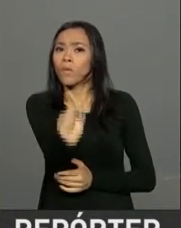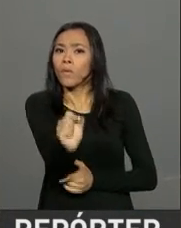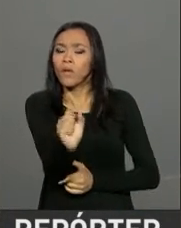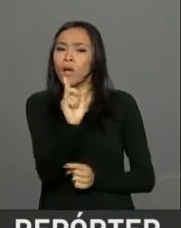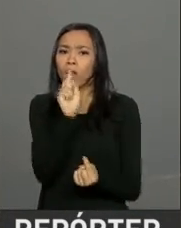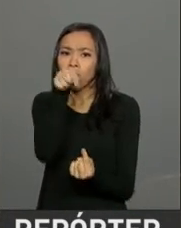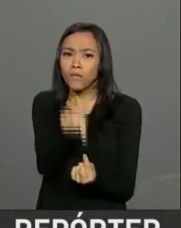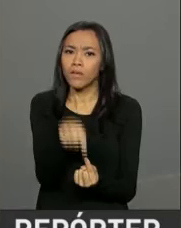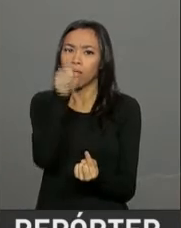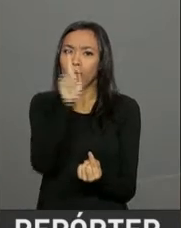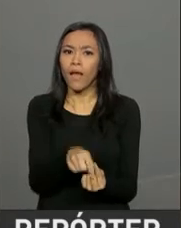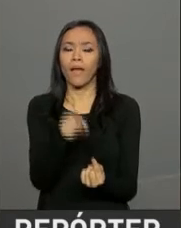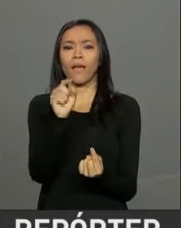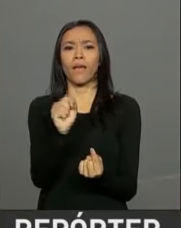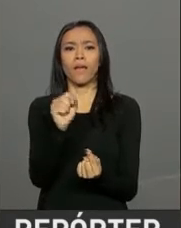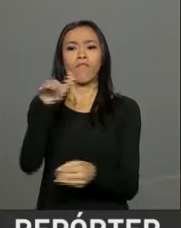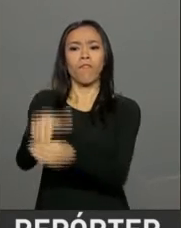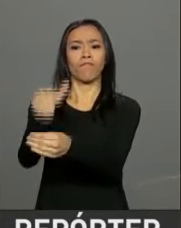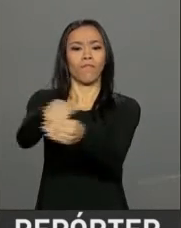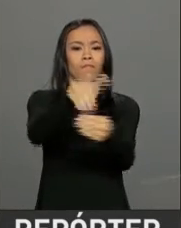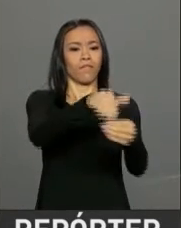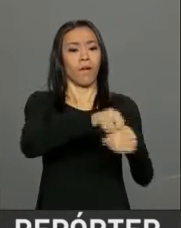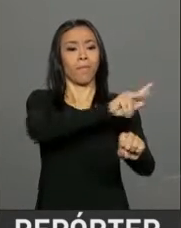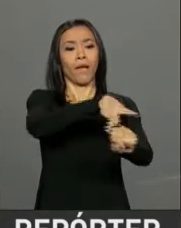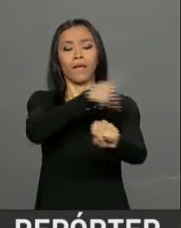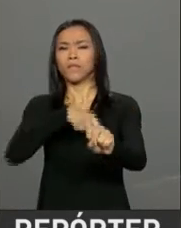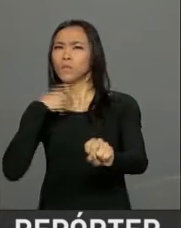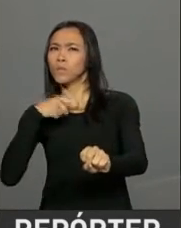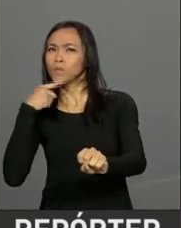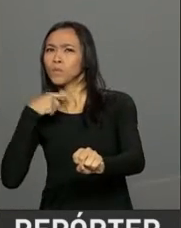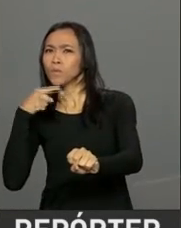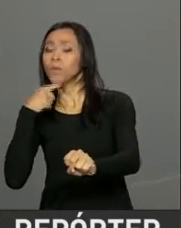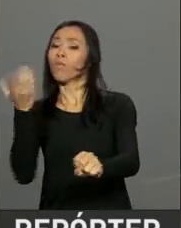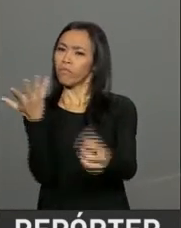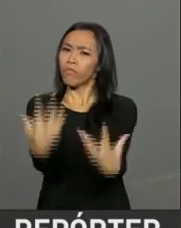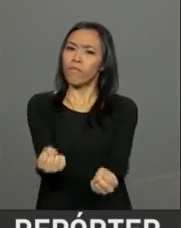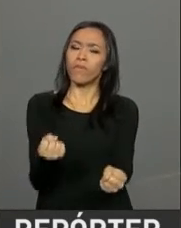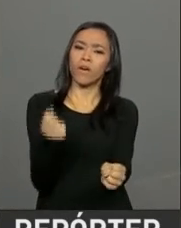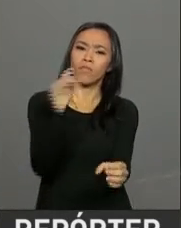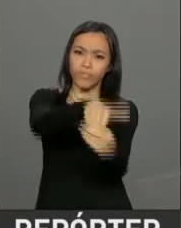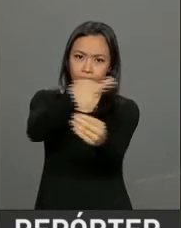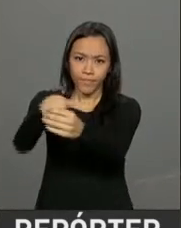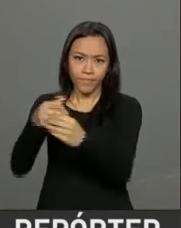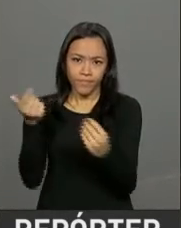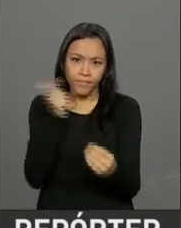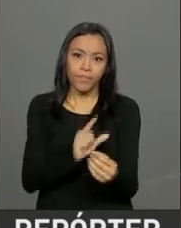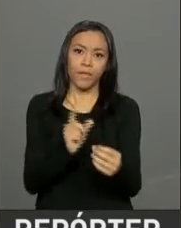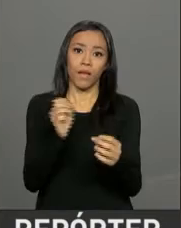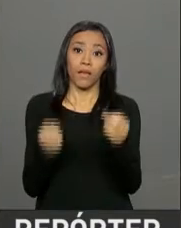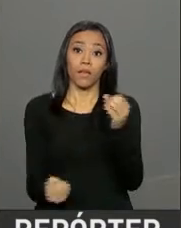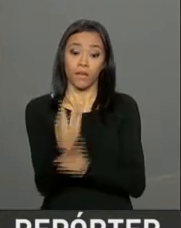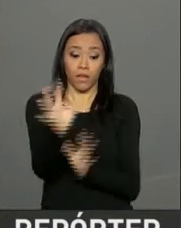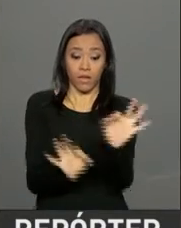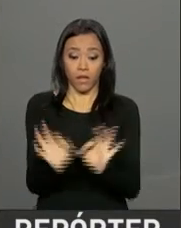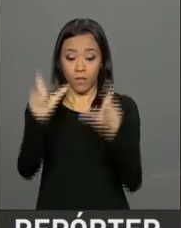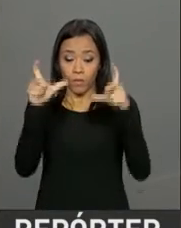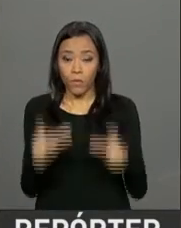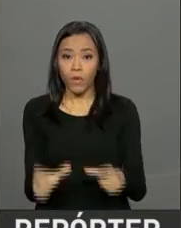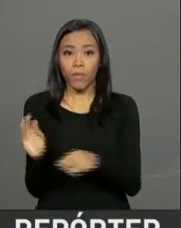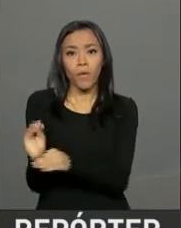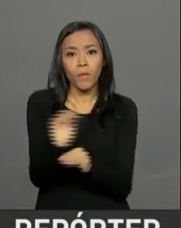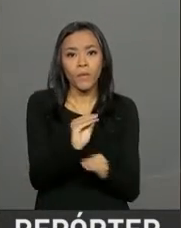que o objetivo é captar votos de países indecisos para a criação do espaço de preservação, que será decidida